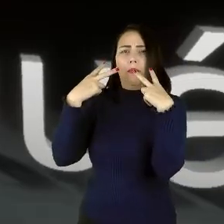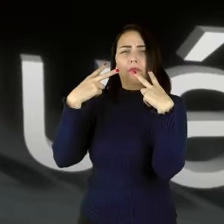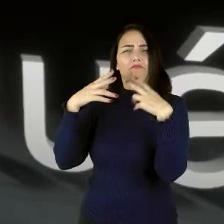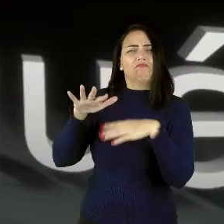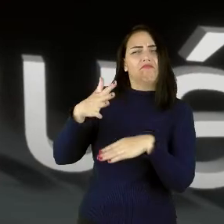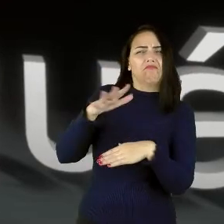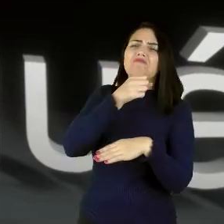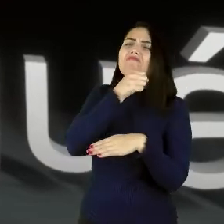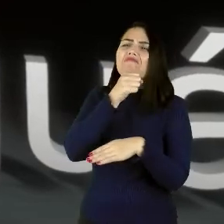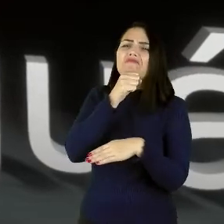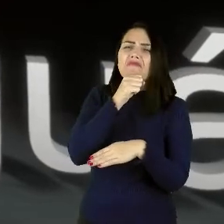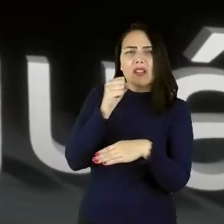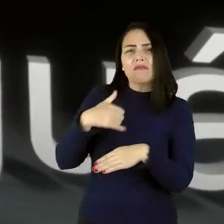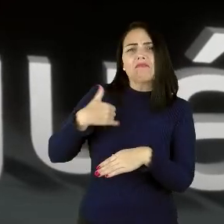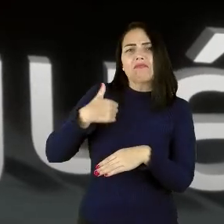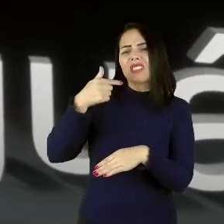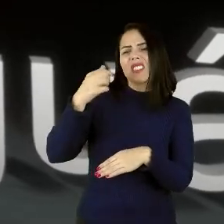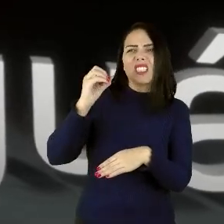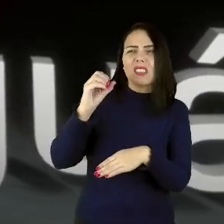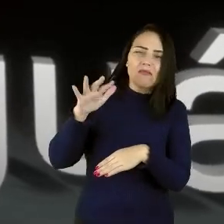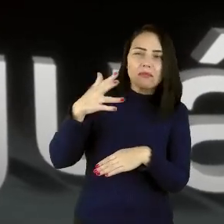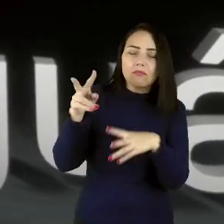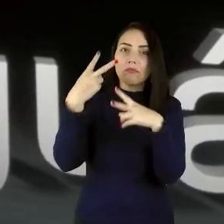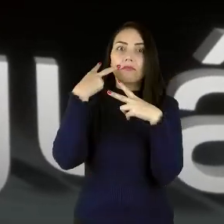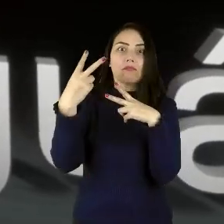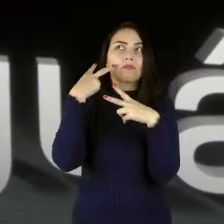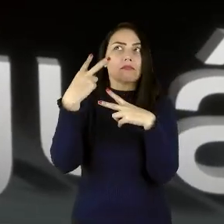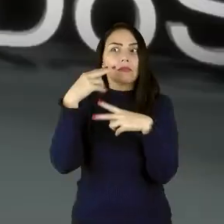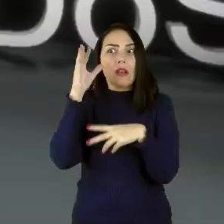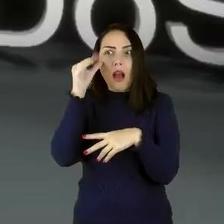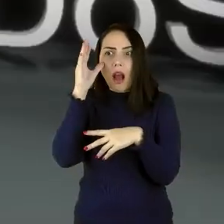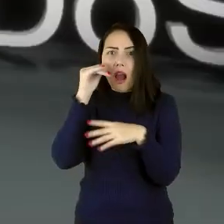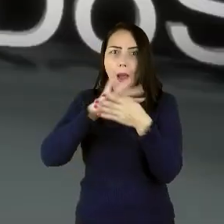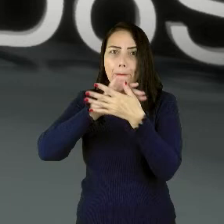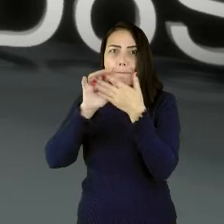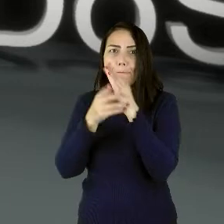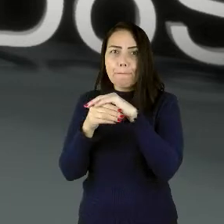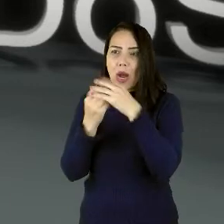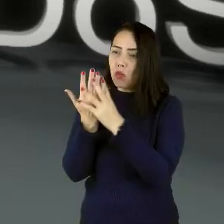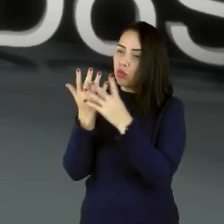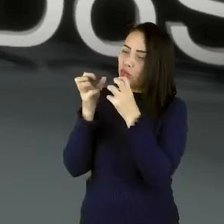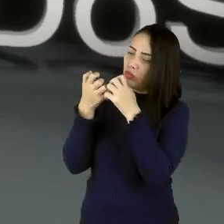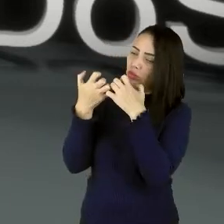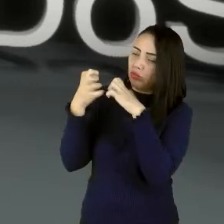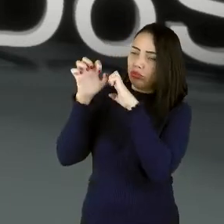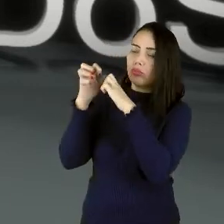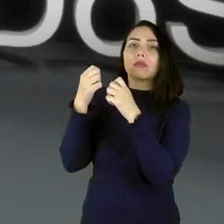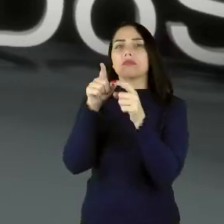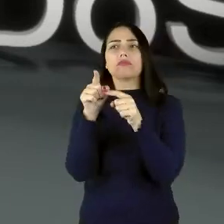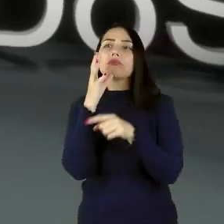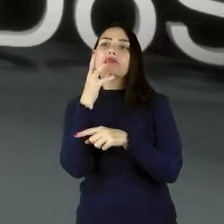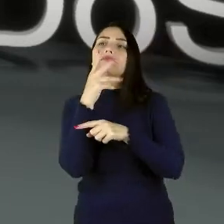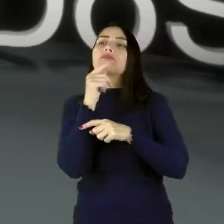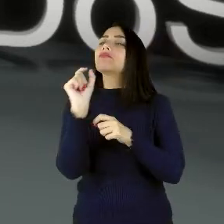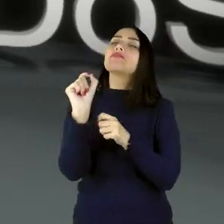dos seus 70 e poucos anos, olhando curioso as minhas mãos. Não demorou muito e ele puxou o